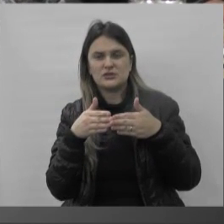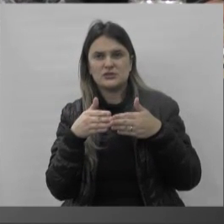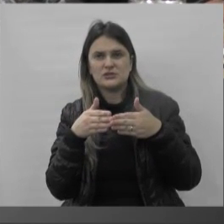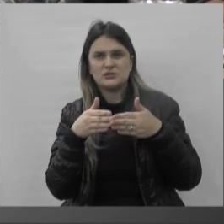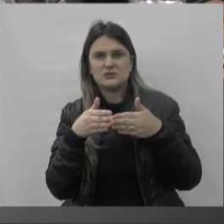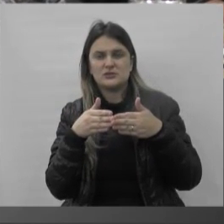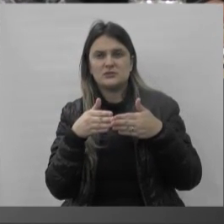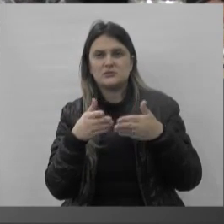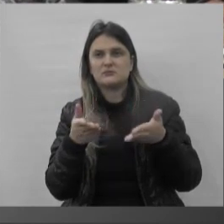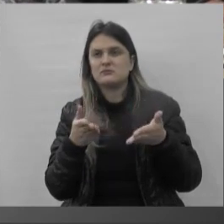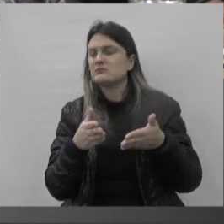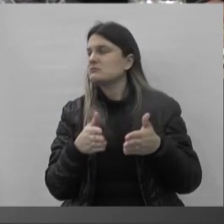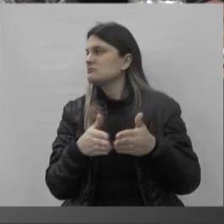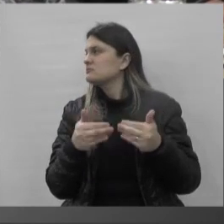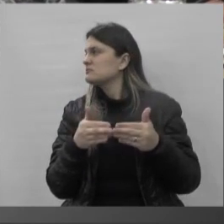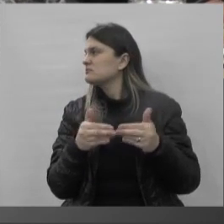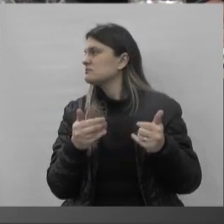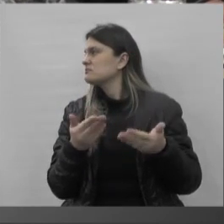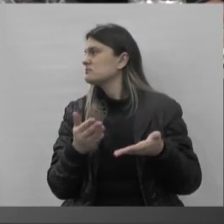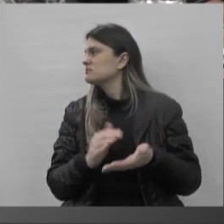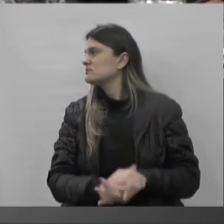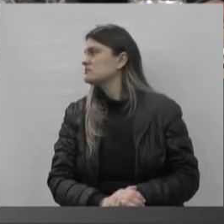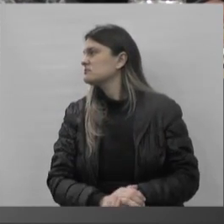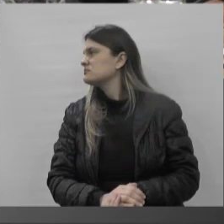pedindo, né,